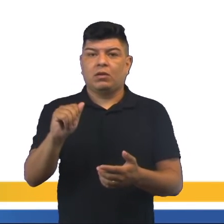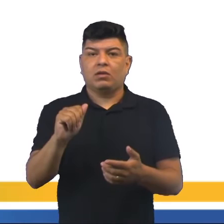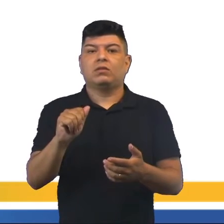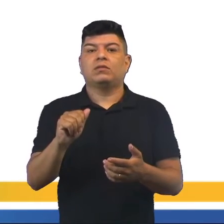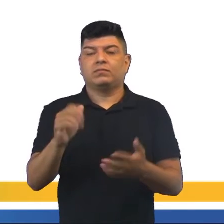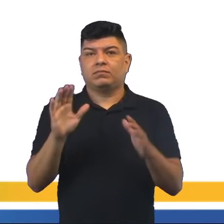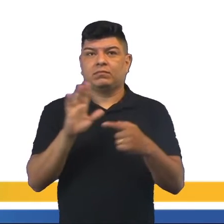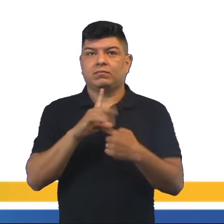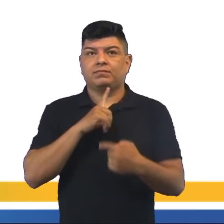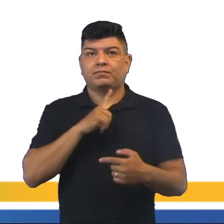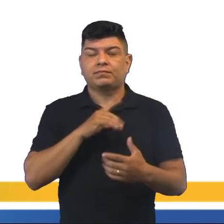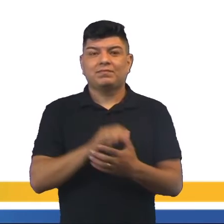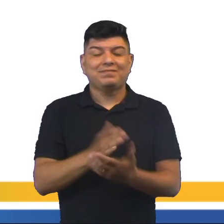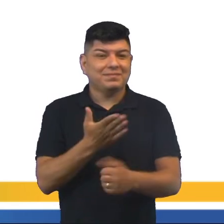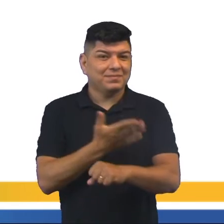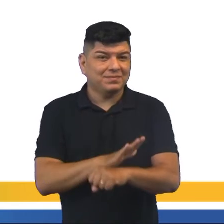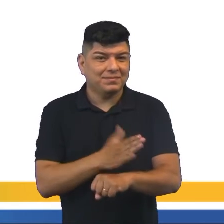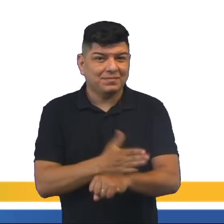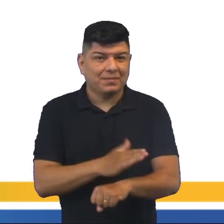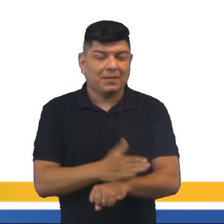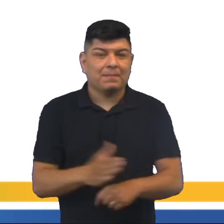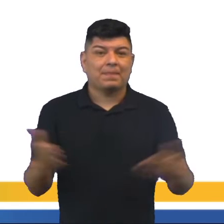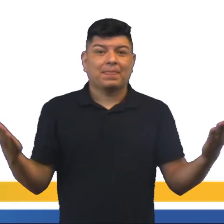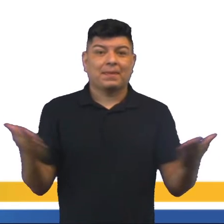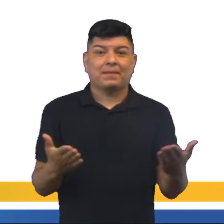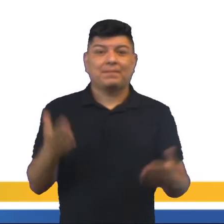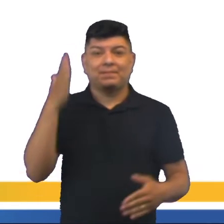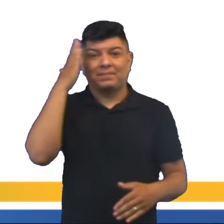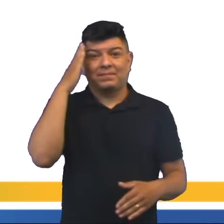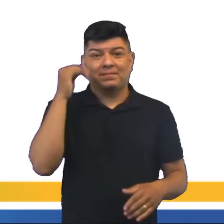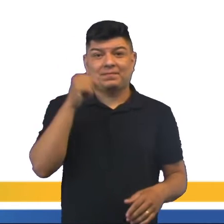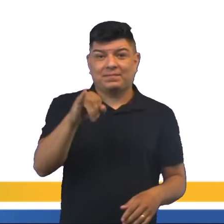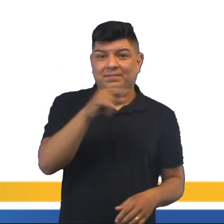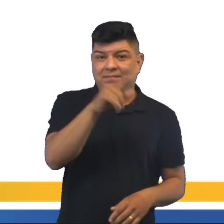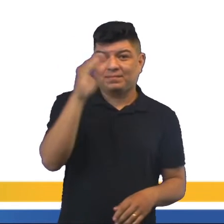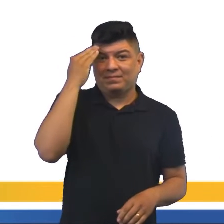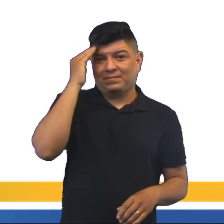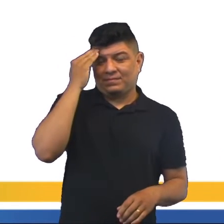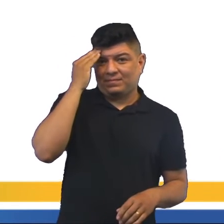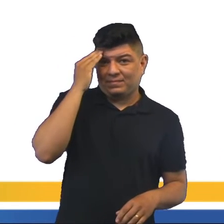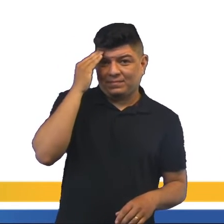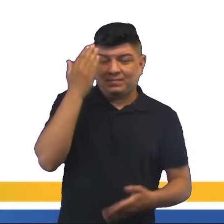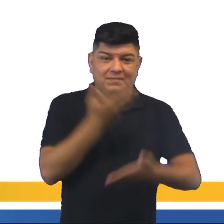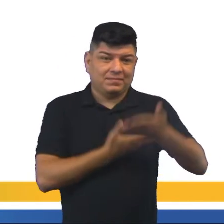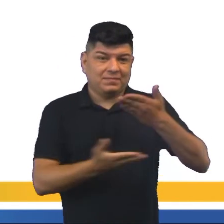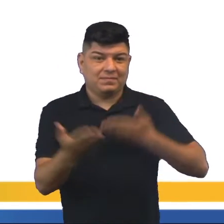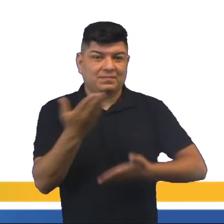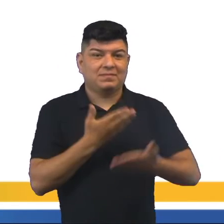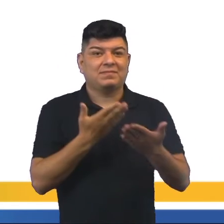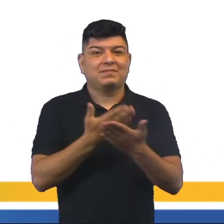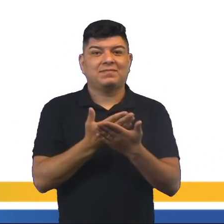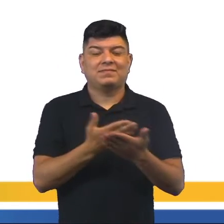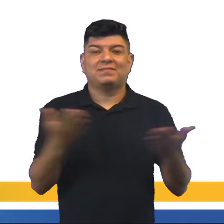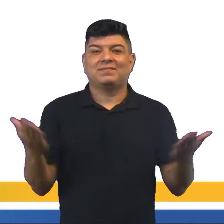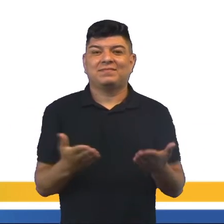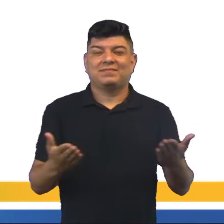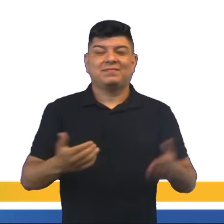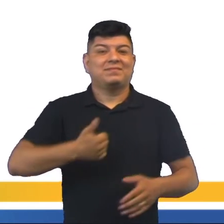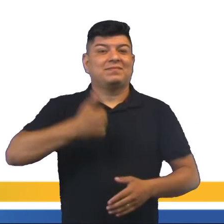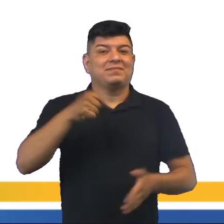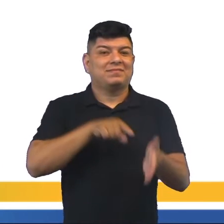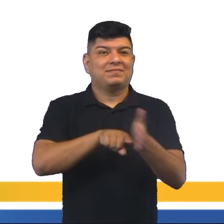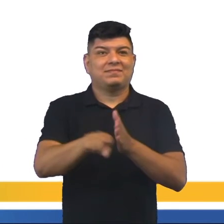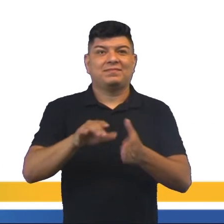de energia. Vamos praticar? Que tal saber se você entendeu o que foi transmitido na aula de hoje? Vamos para a